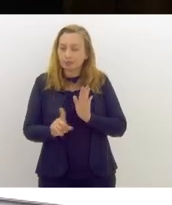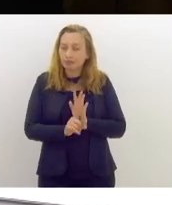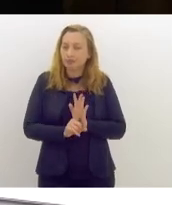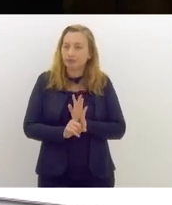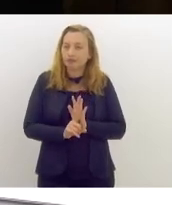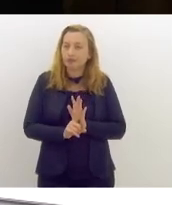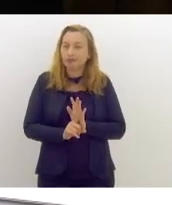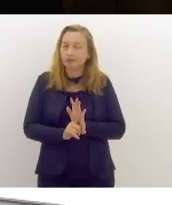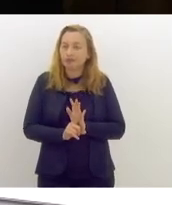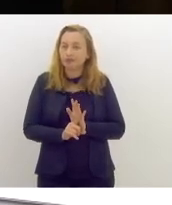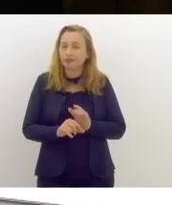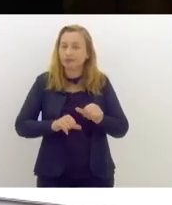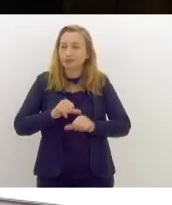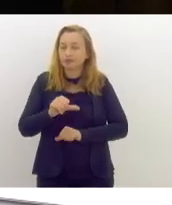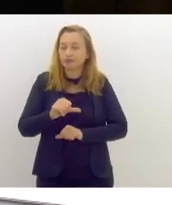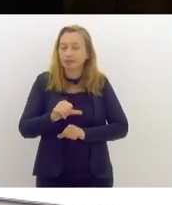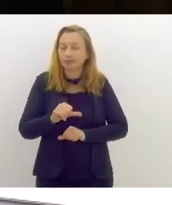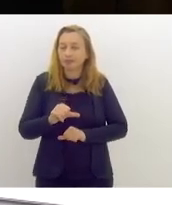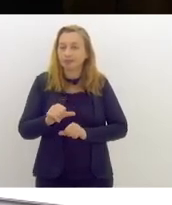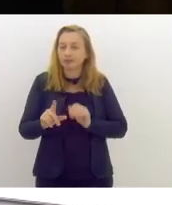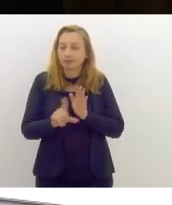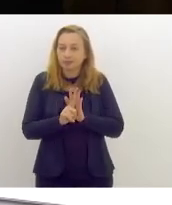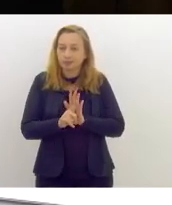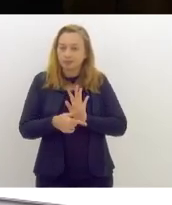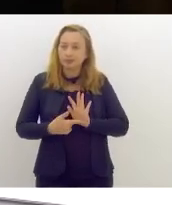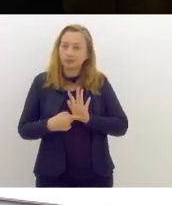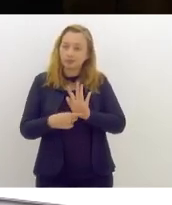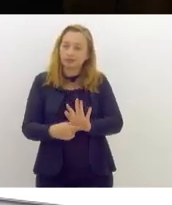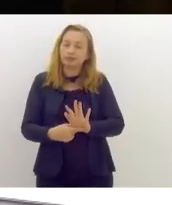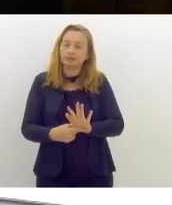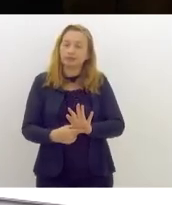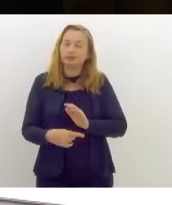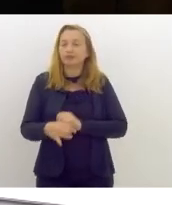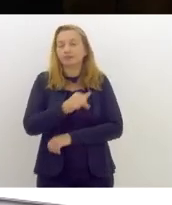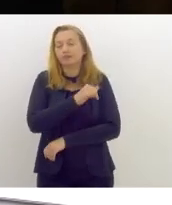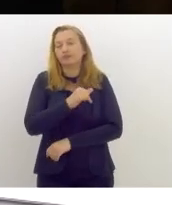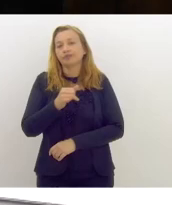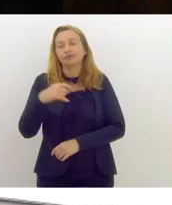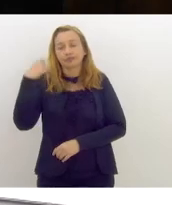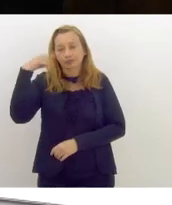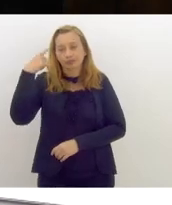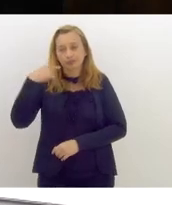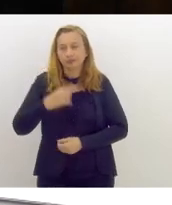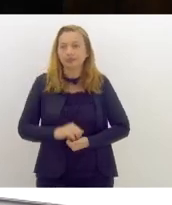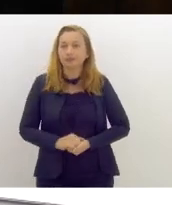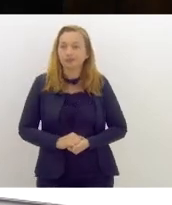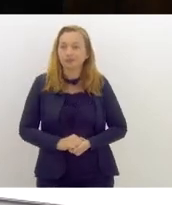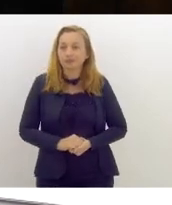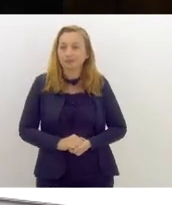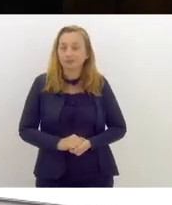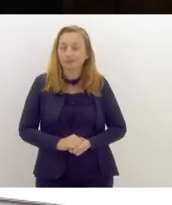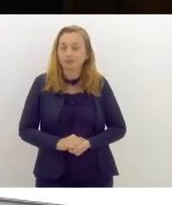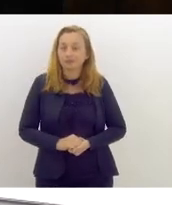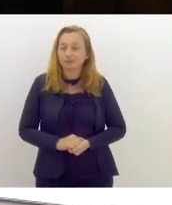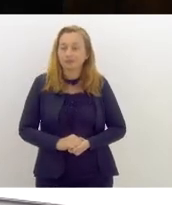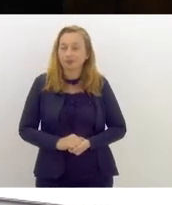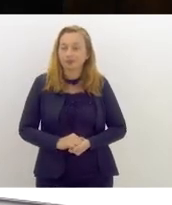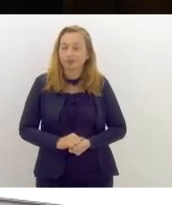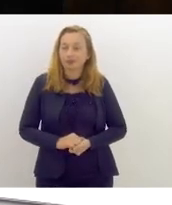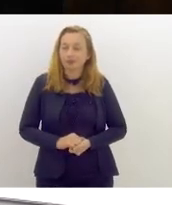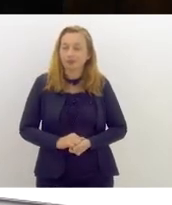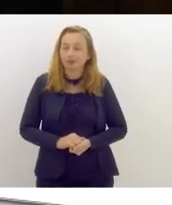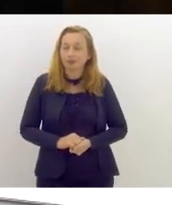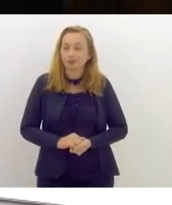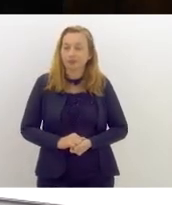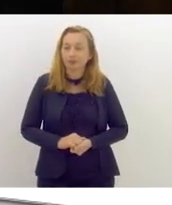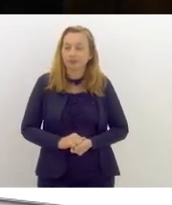de lei que ao virar lei é colabora muito com os advogados e inclusive com infração disciplinar